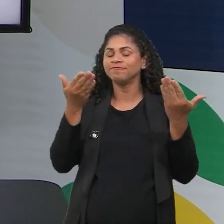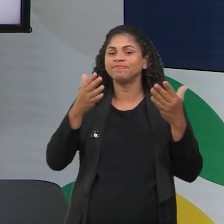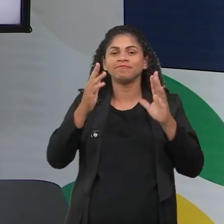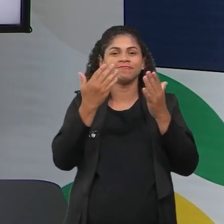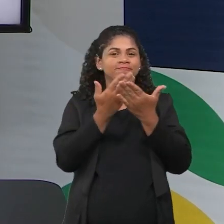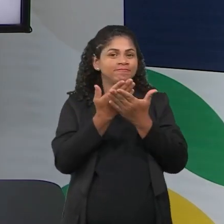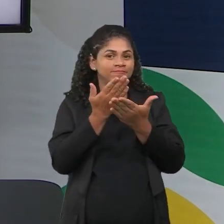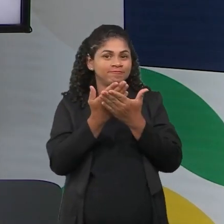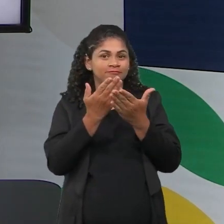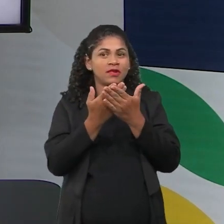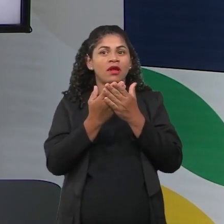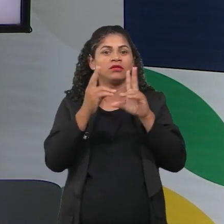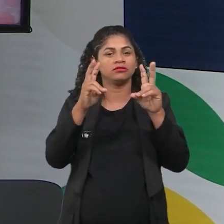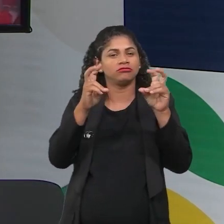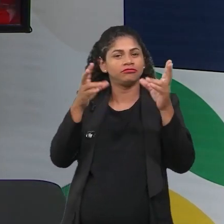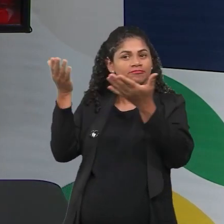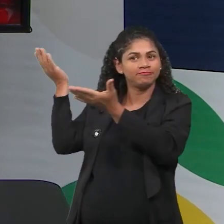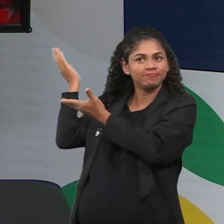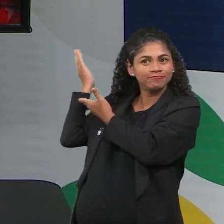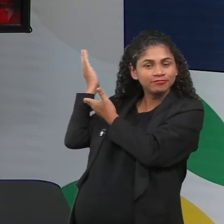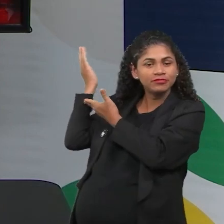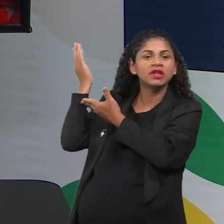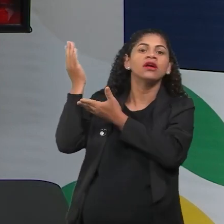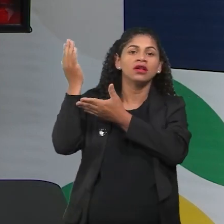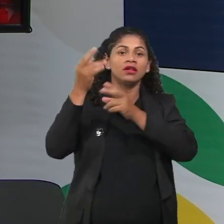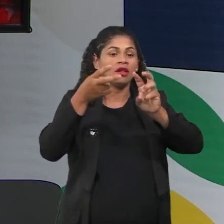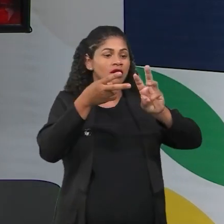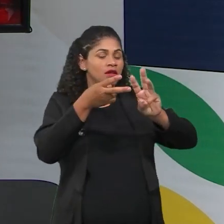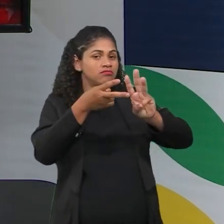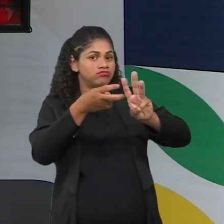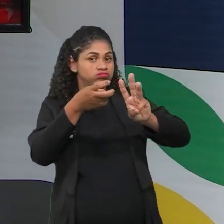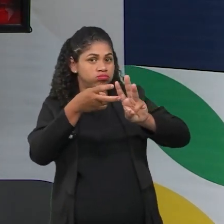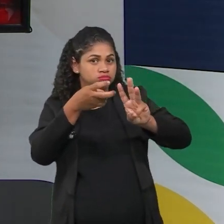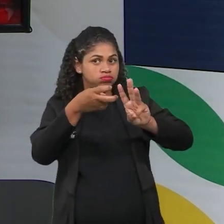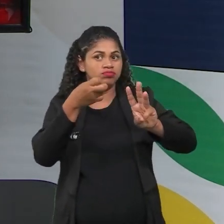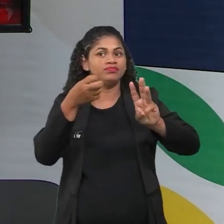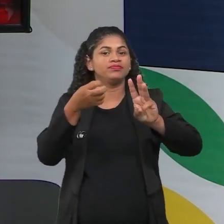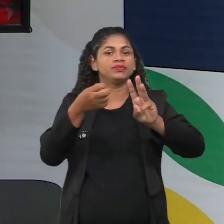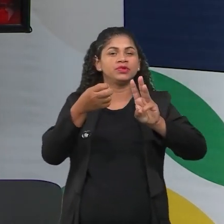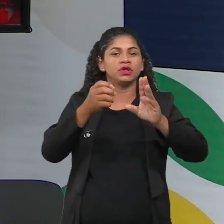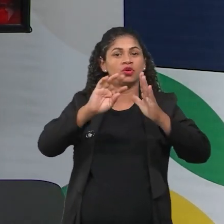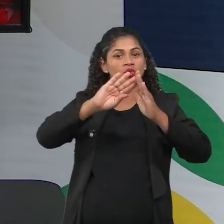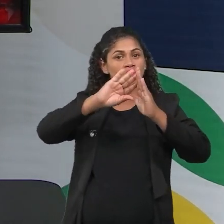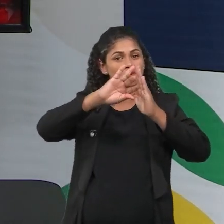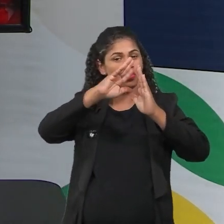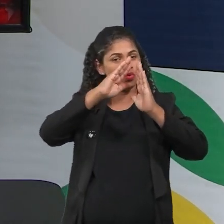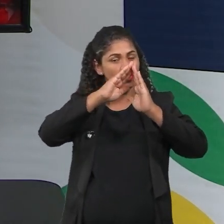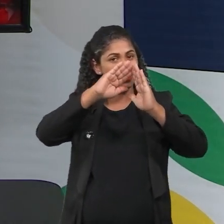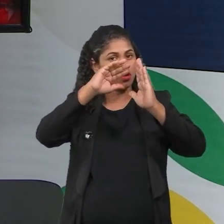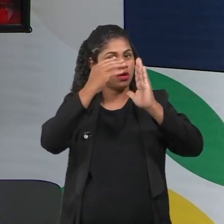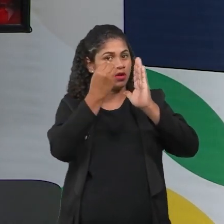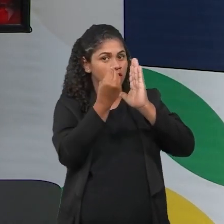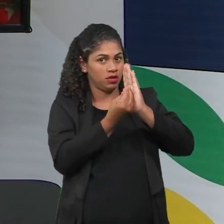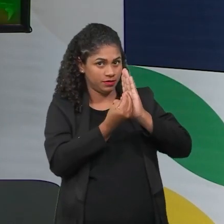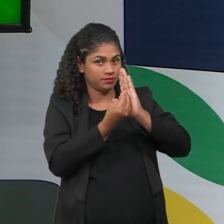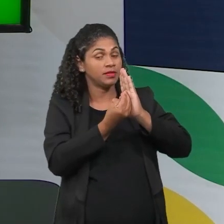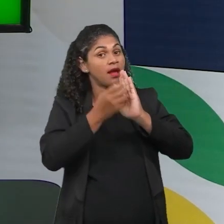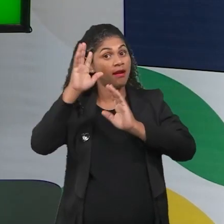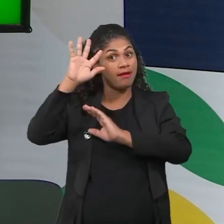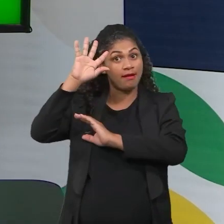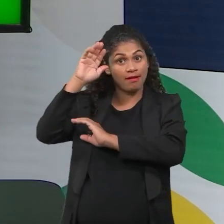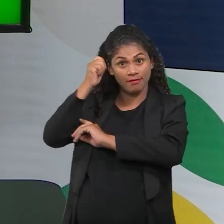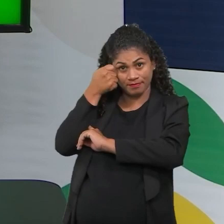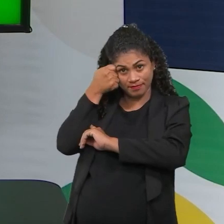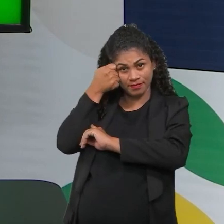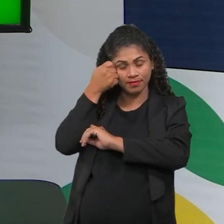vai ser sobre os conhecimentos tradicionais dos povos indígenas, quilombolas e africanos. Então, para começar, a gente